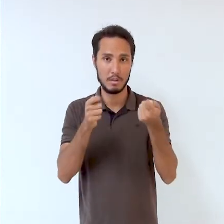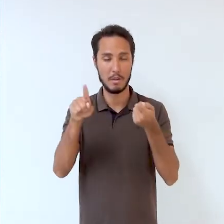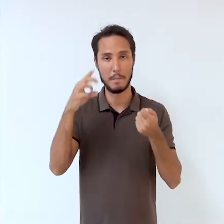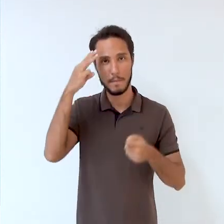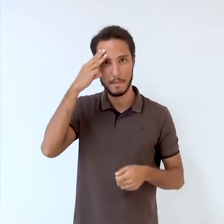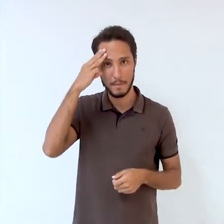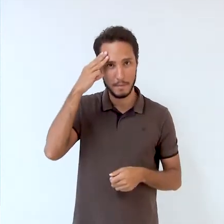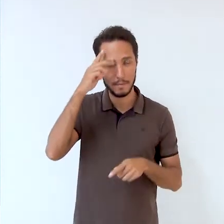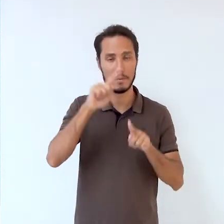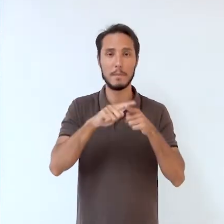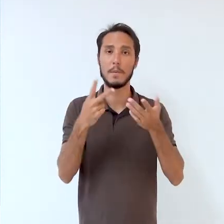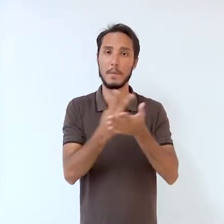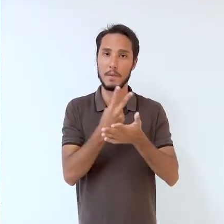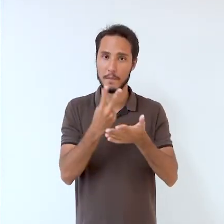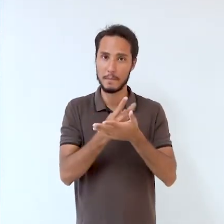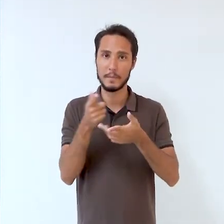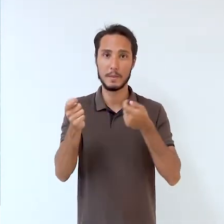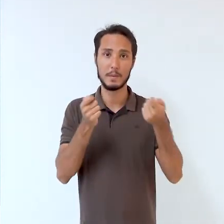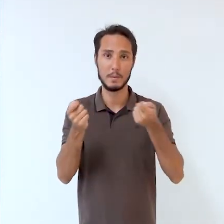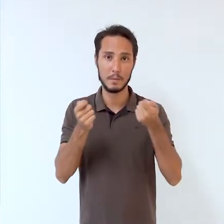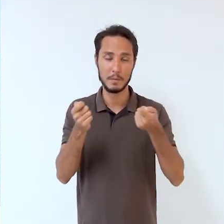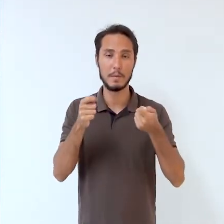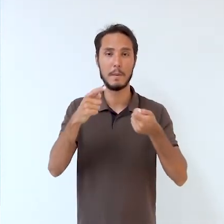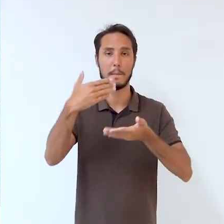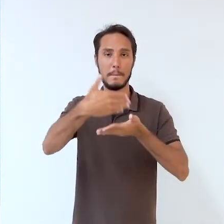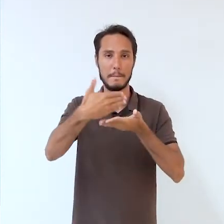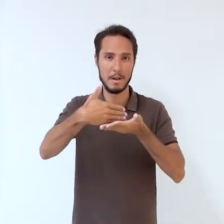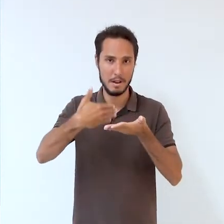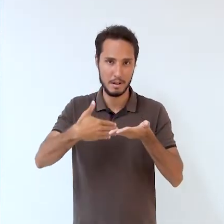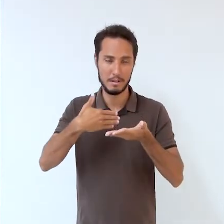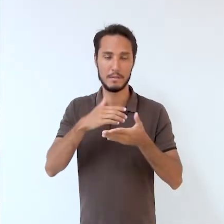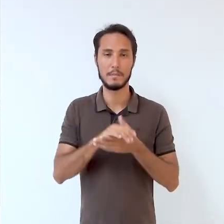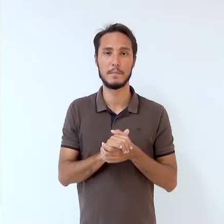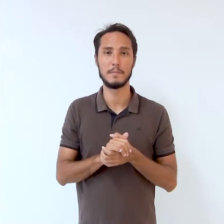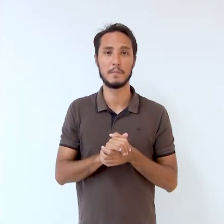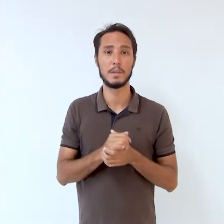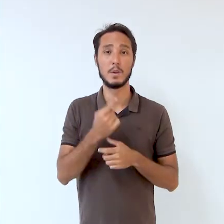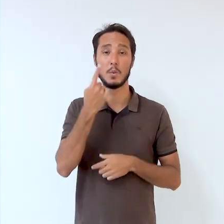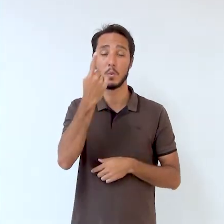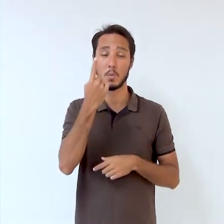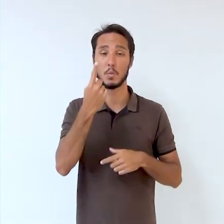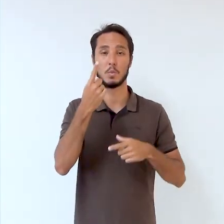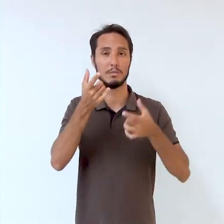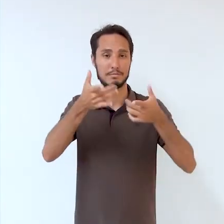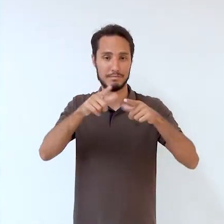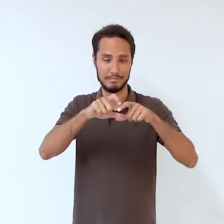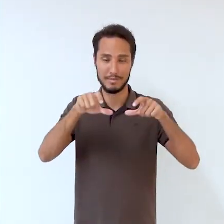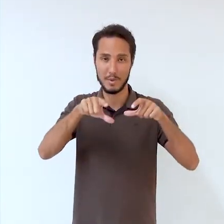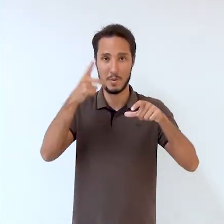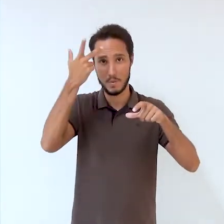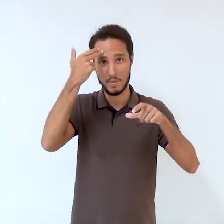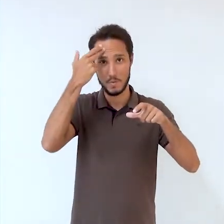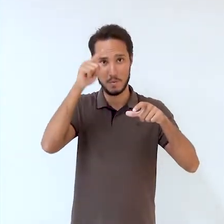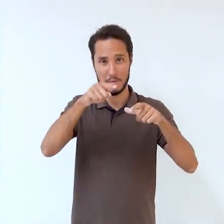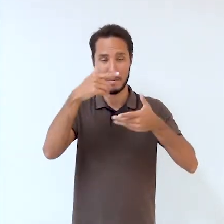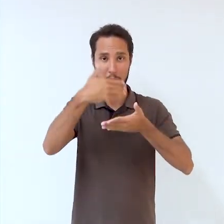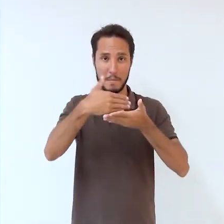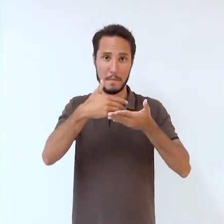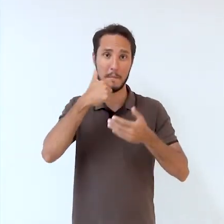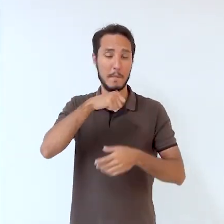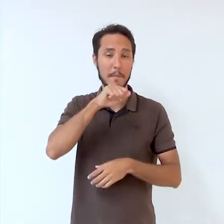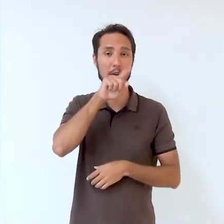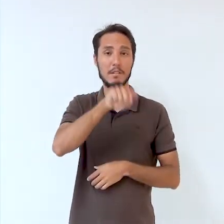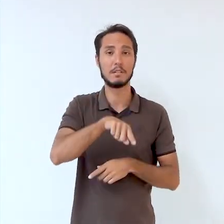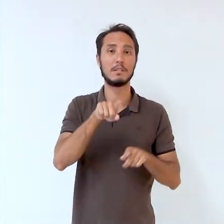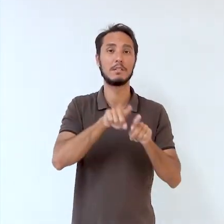nos controladores de memória e o erro nos controladores do barramento. Um dispositivo comum